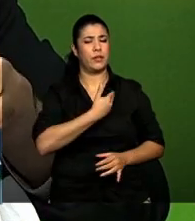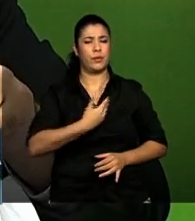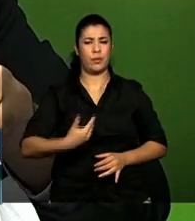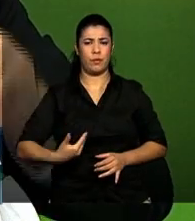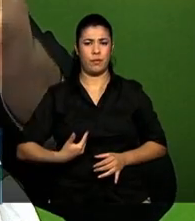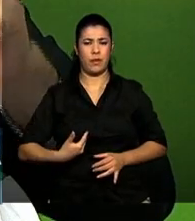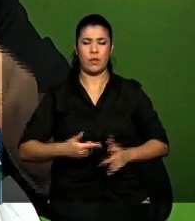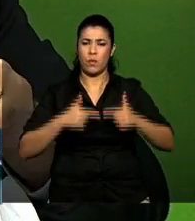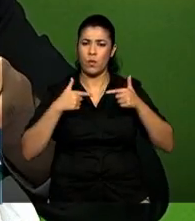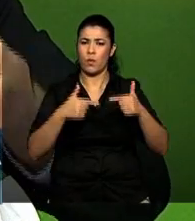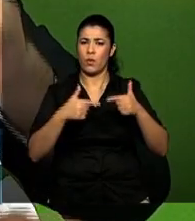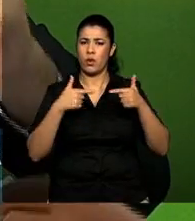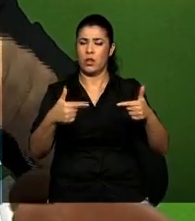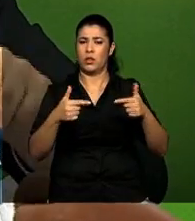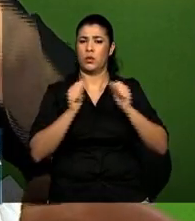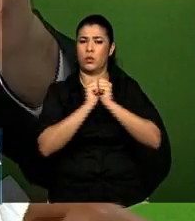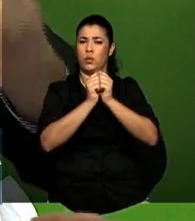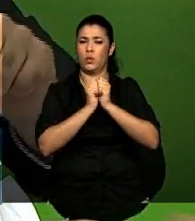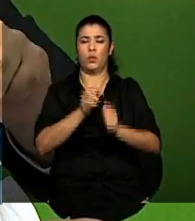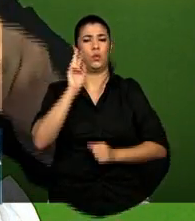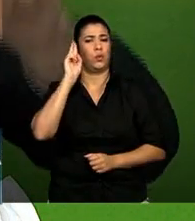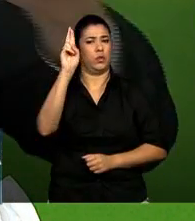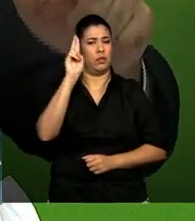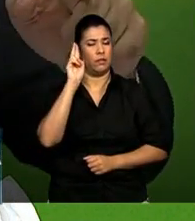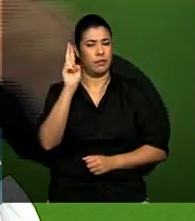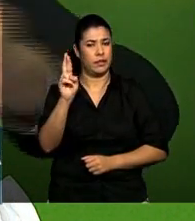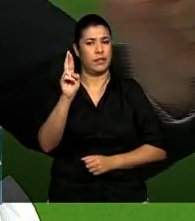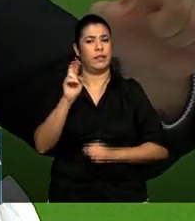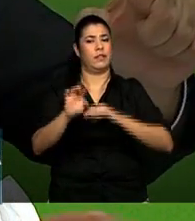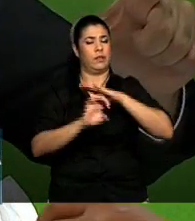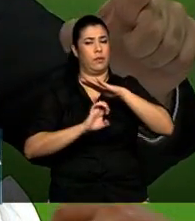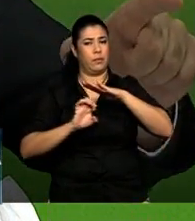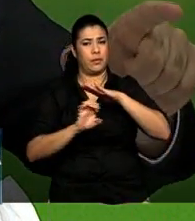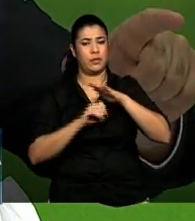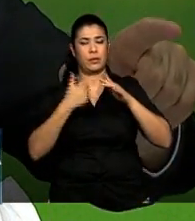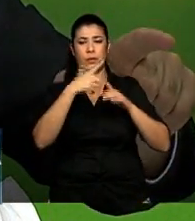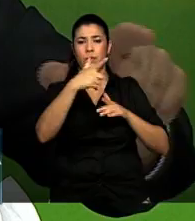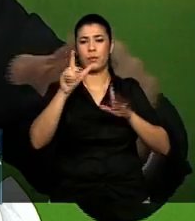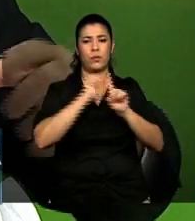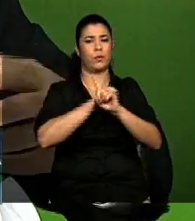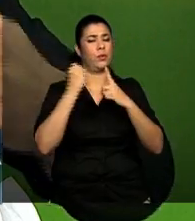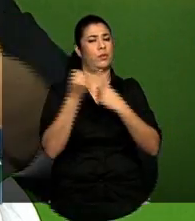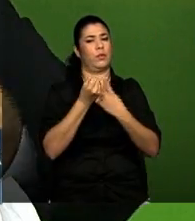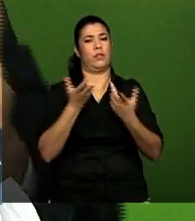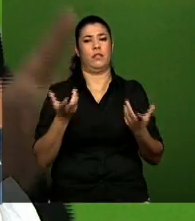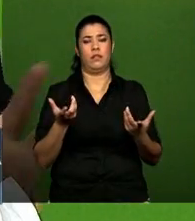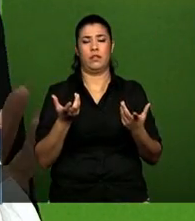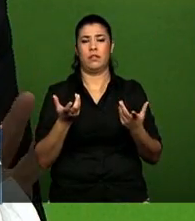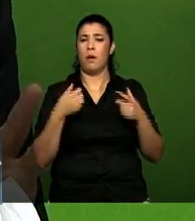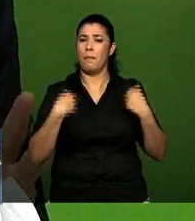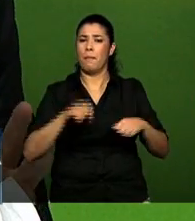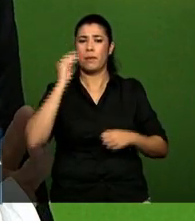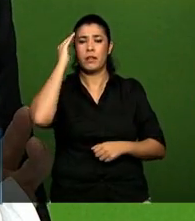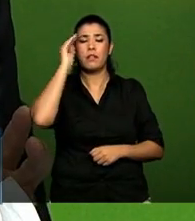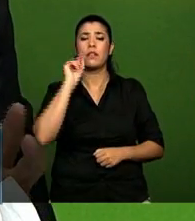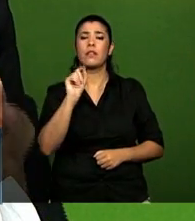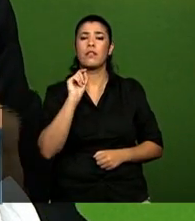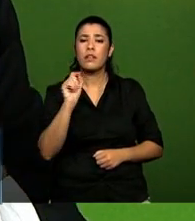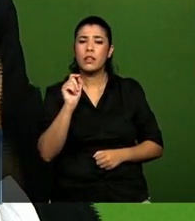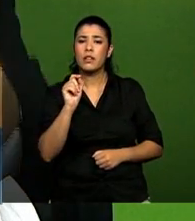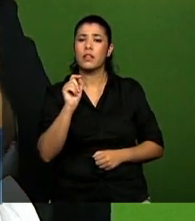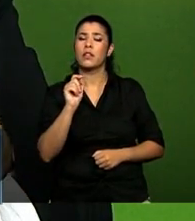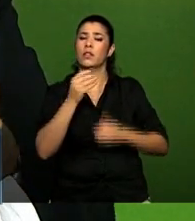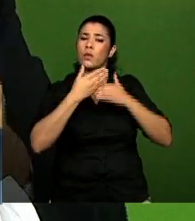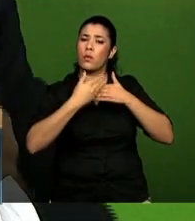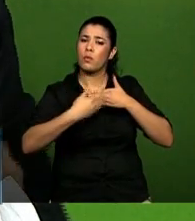direções das lideranças populares sociais empresariais todas elas da sociedade civil de compreender que o processo democrático esse